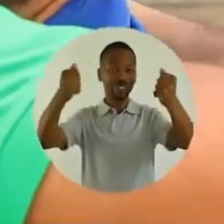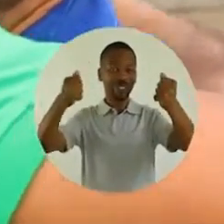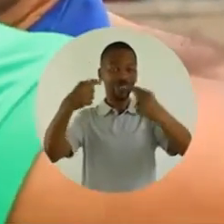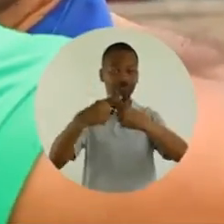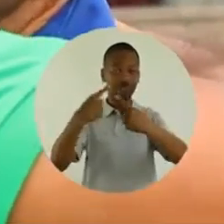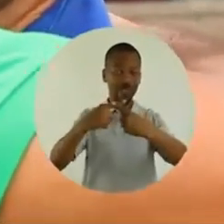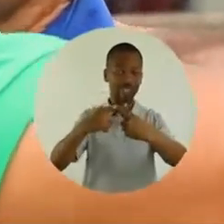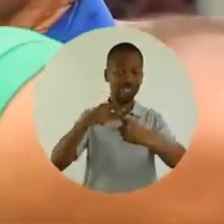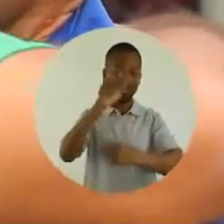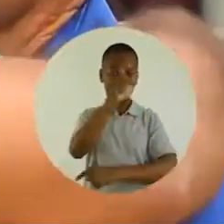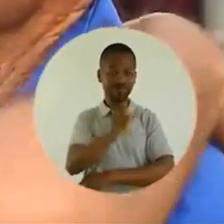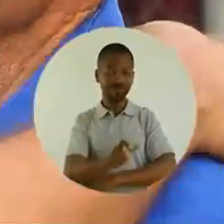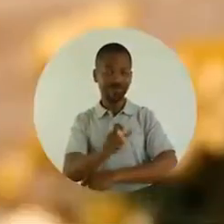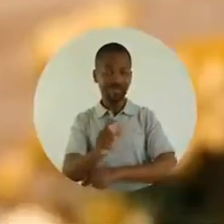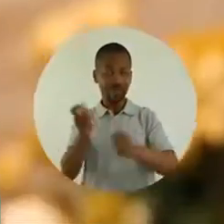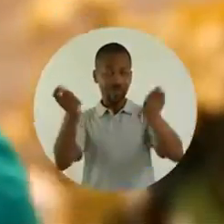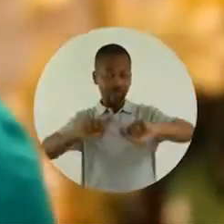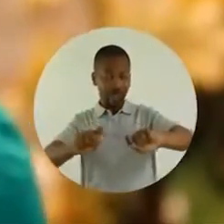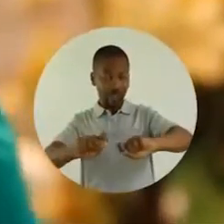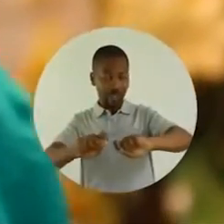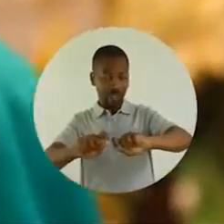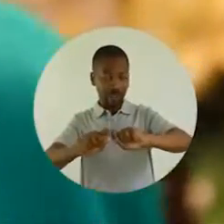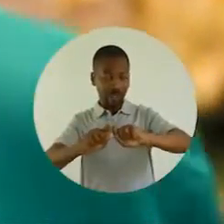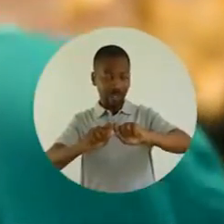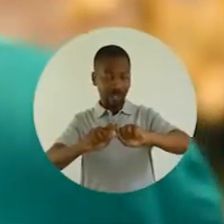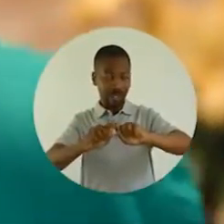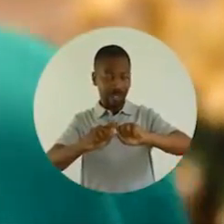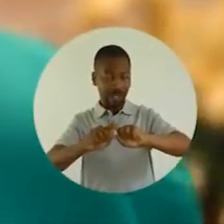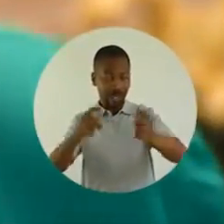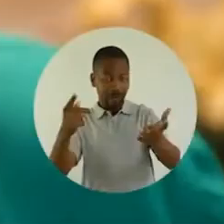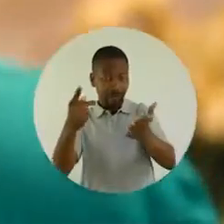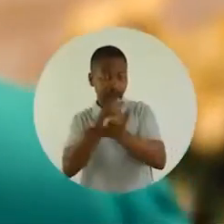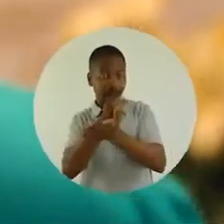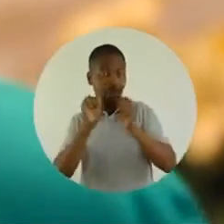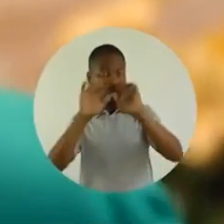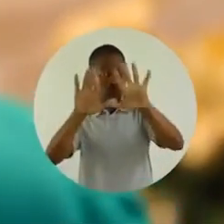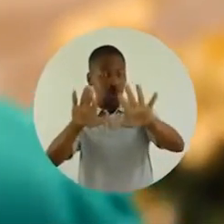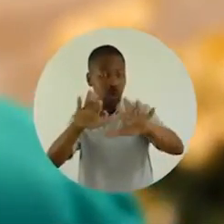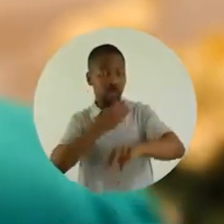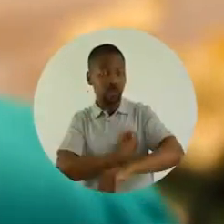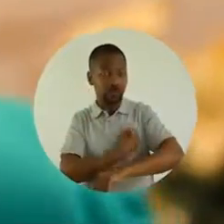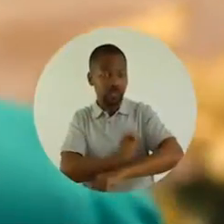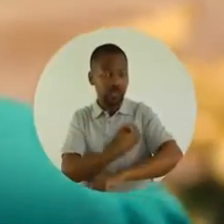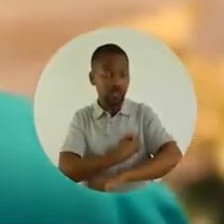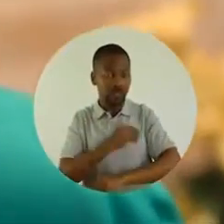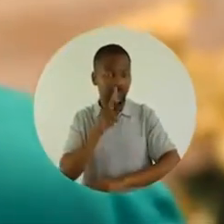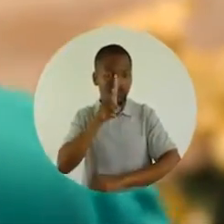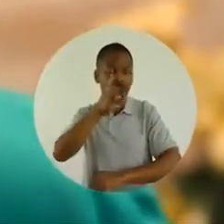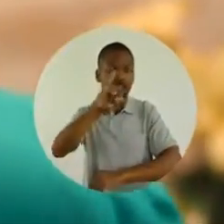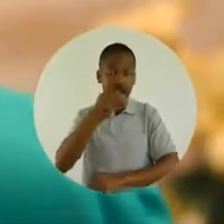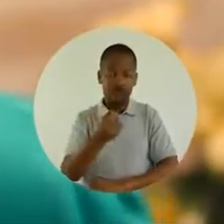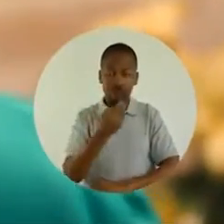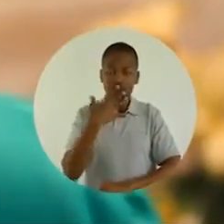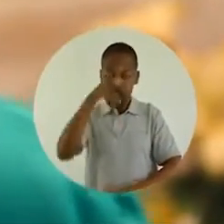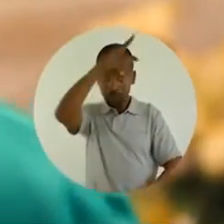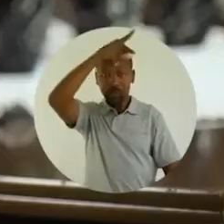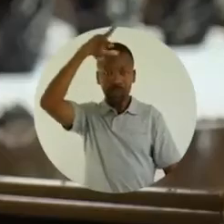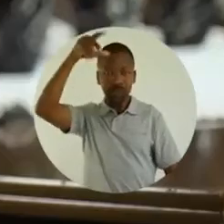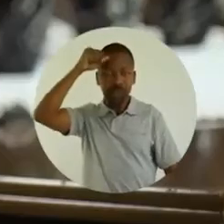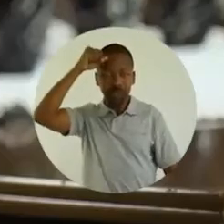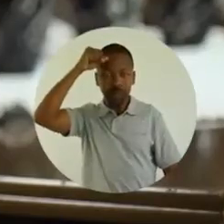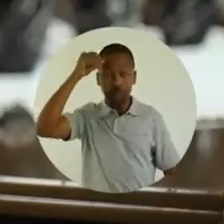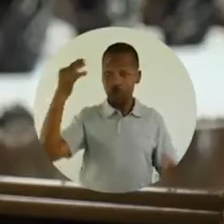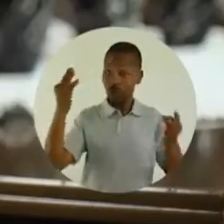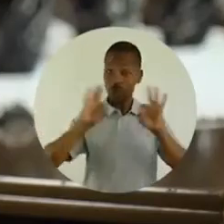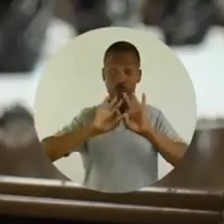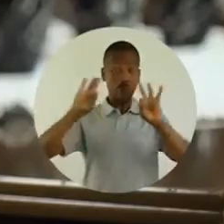é grandioso demais, porque ele, podendo realizar as coisas dessas pessoas aqui, é isso que faz ele feliz. Então, o De Jorge vai ser um bom prefeito, sim.